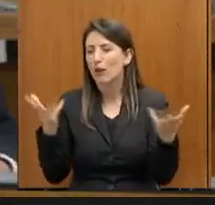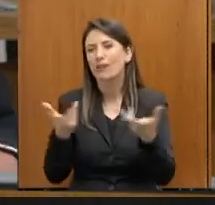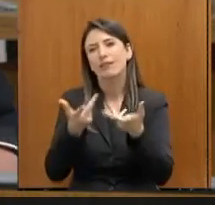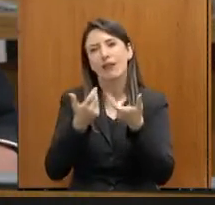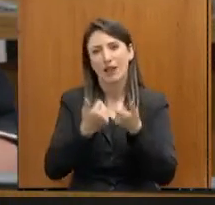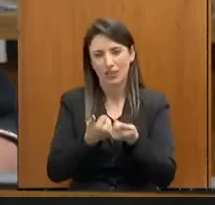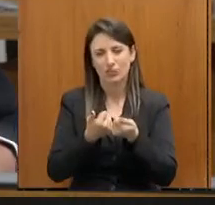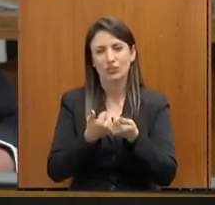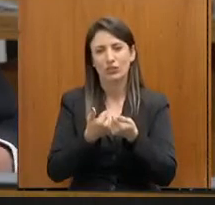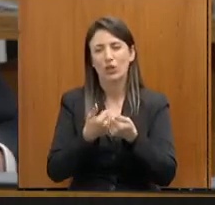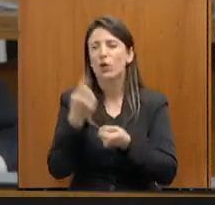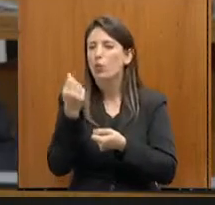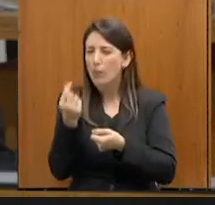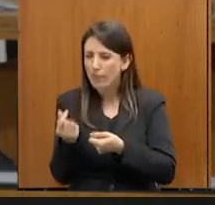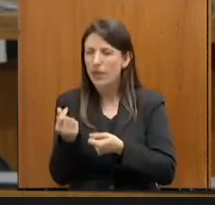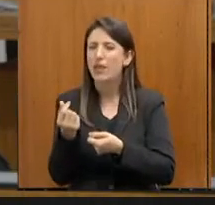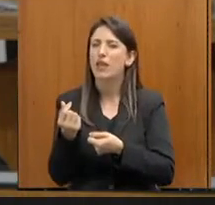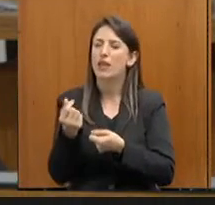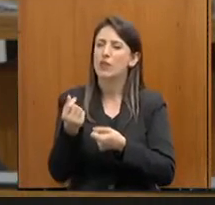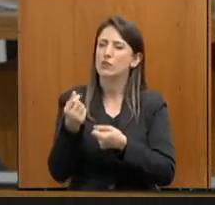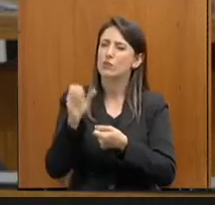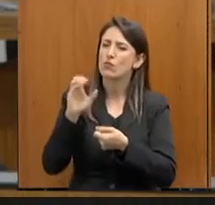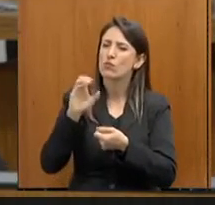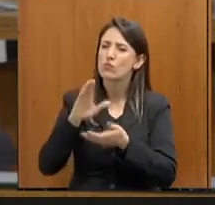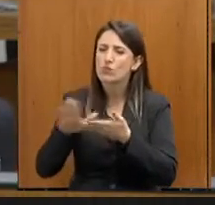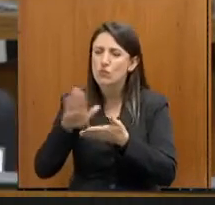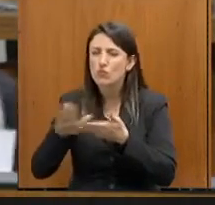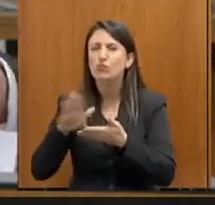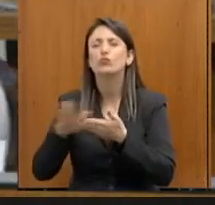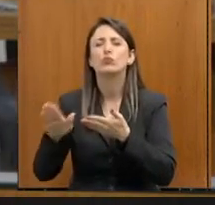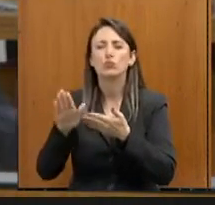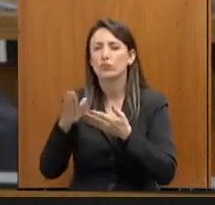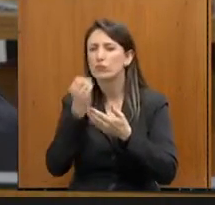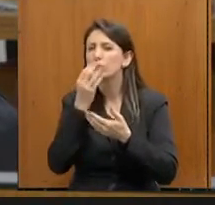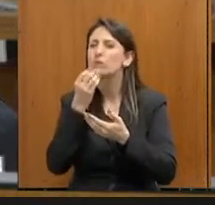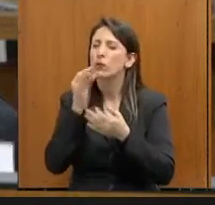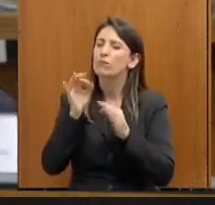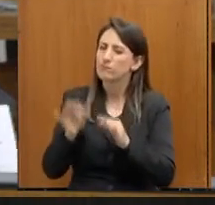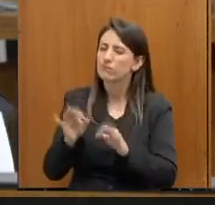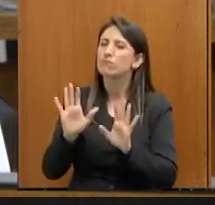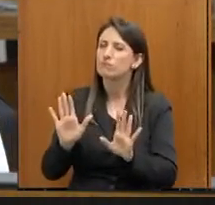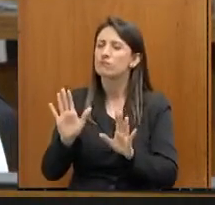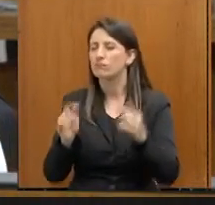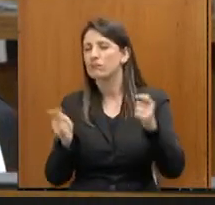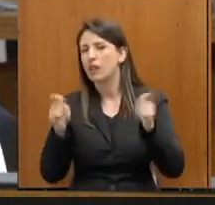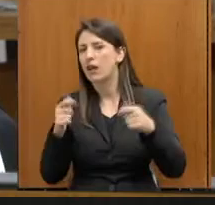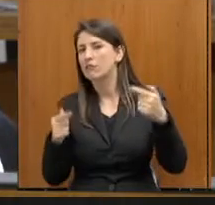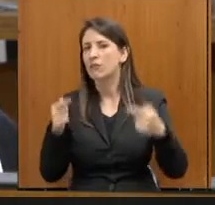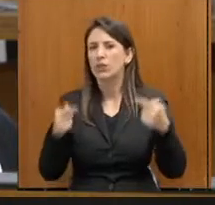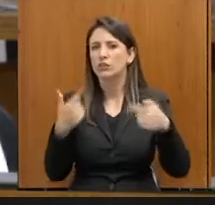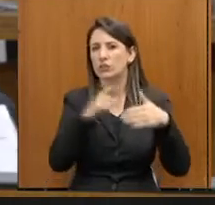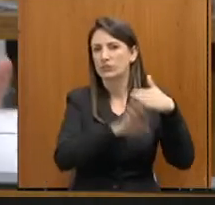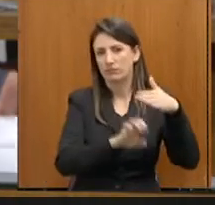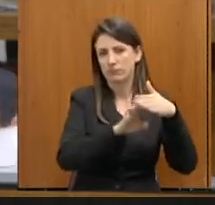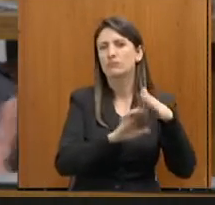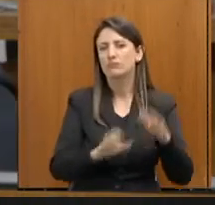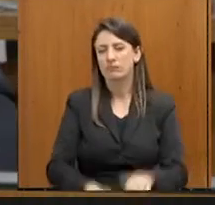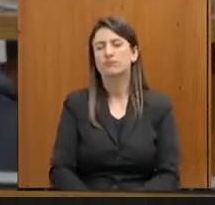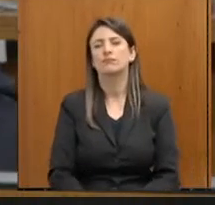e com preços e custos competitivos G1 o deputado